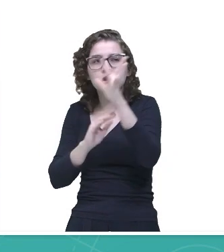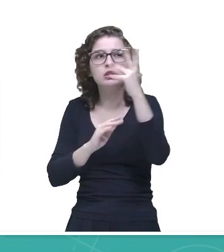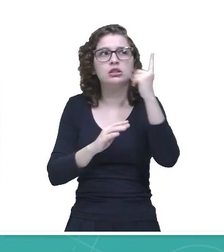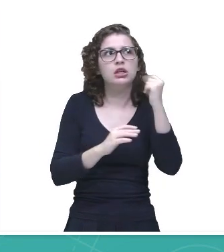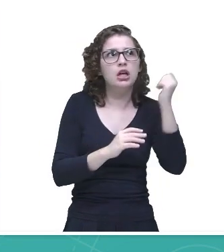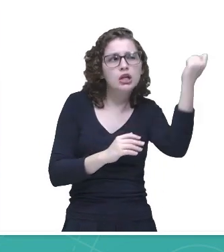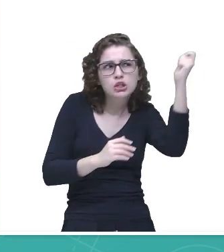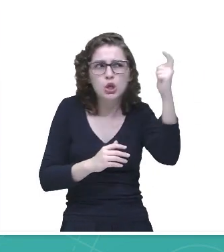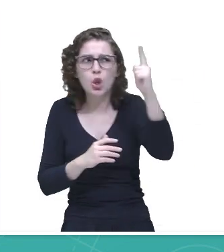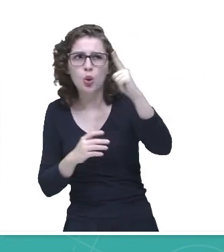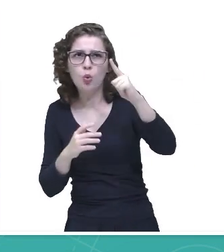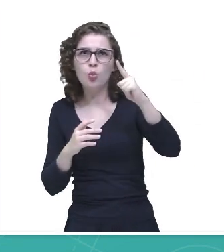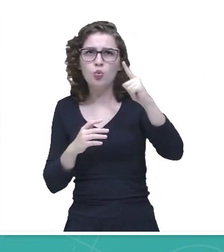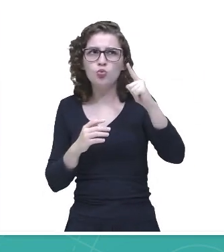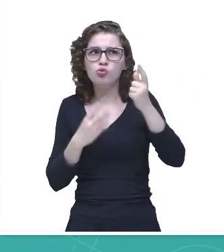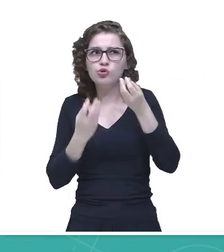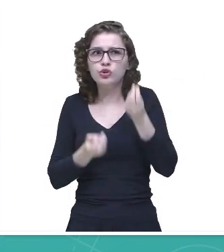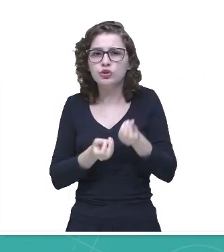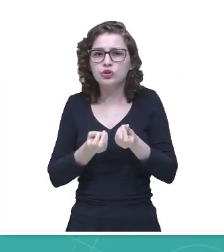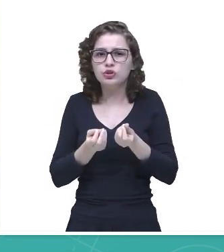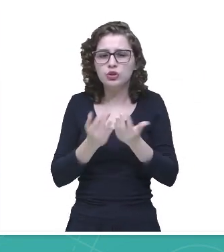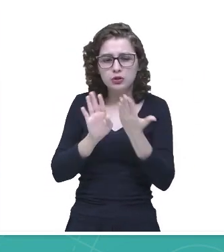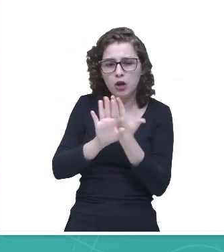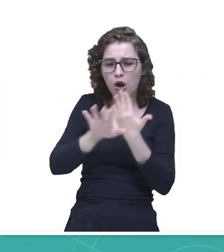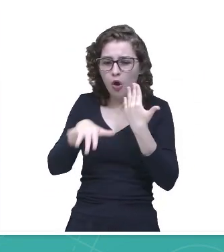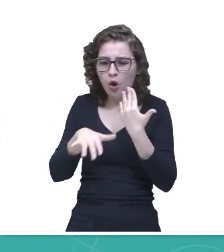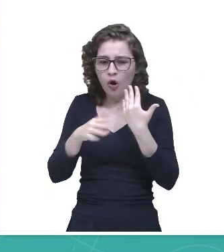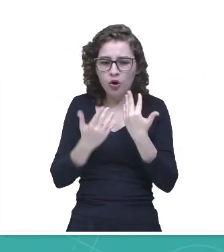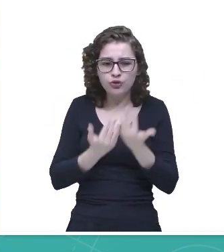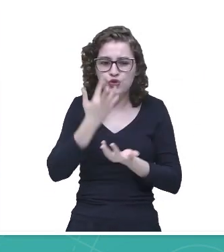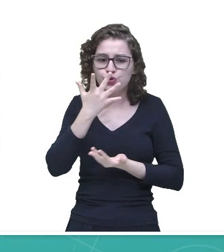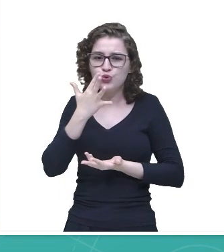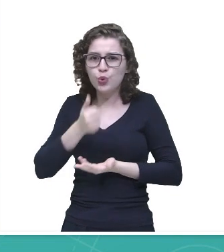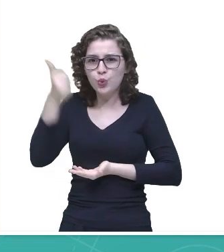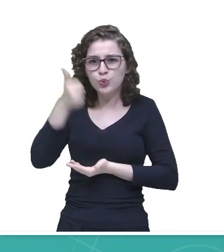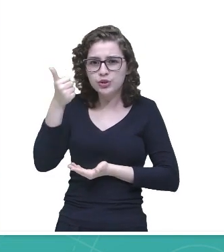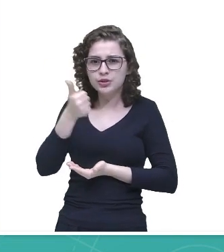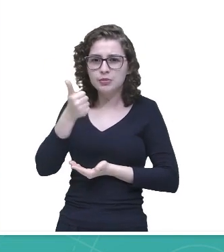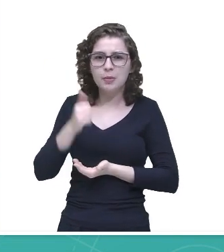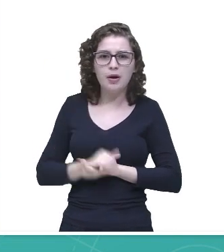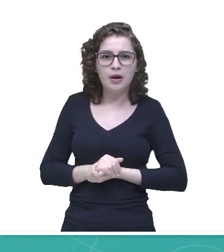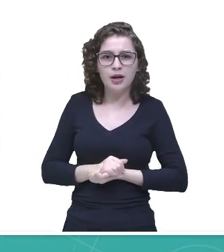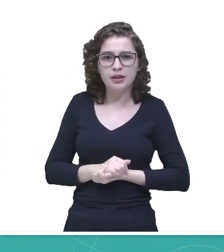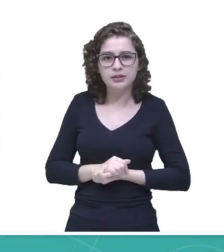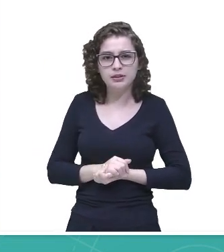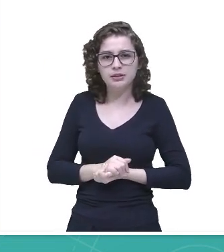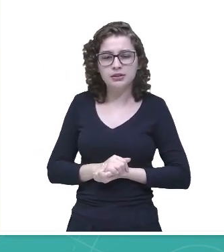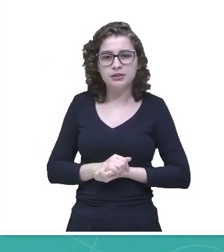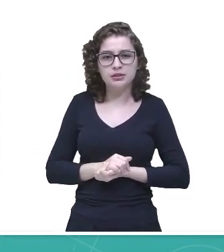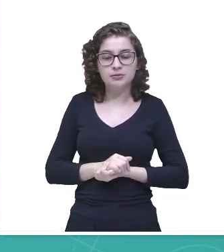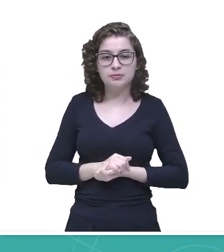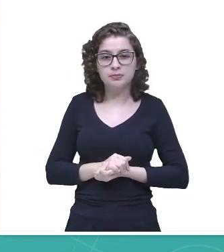sobre o objeto, certo? A ilusão, as cores primárias, né? Eles utilizavam muitas cores primárias e